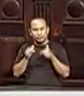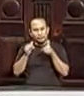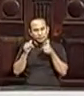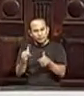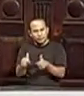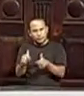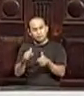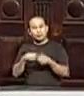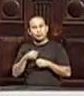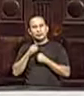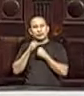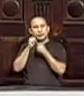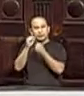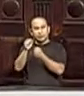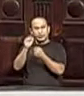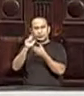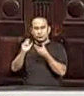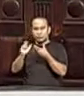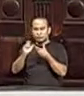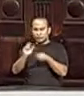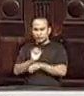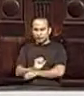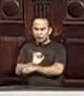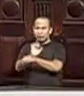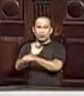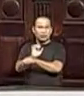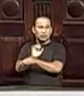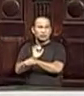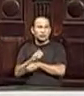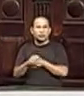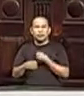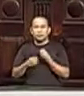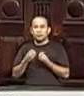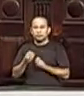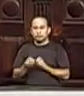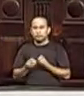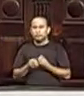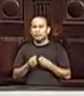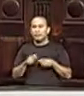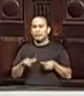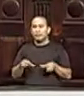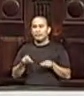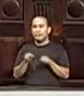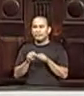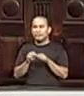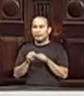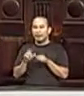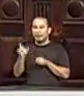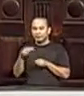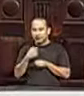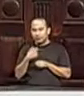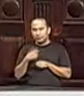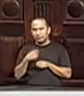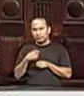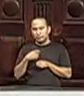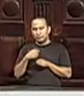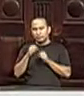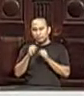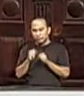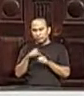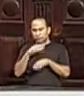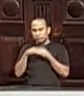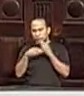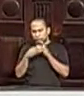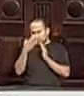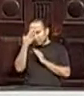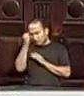posição do Poder Executivo Estadual a quantas anda a licitação da bilhetagem eletrônica, pois todos sabemos